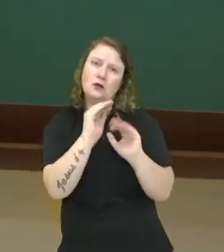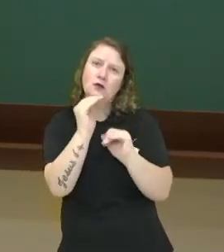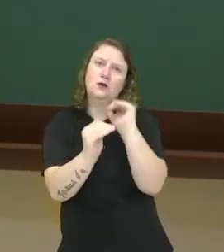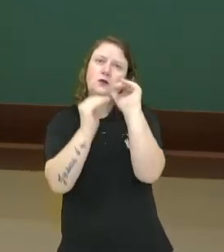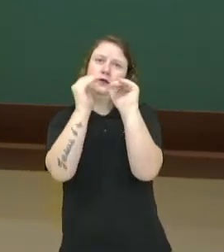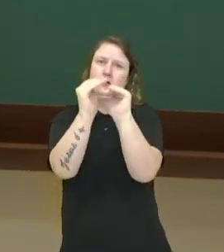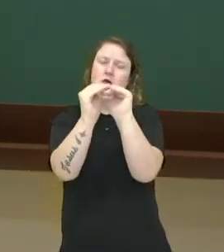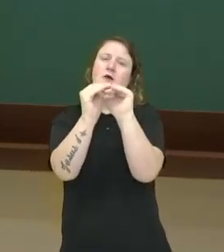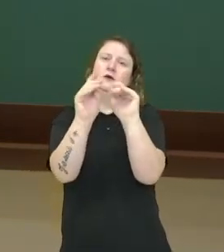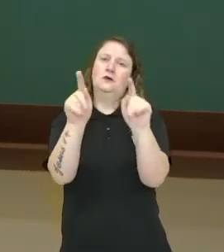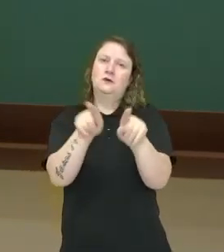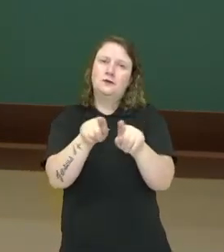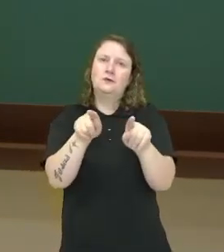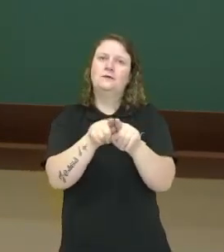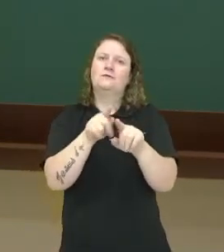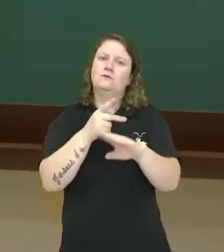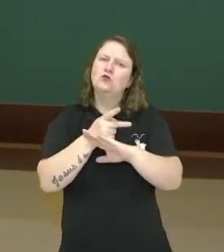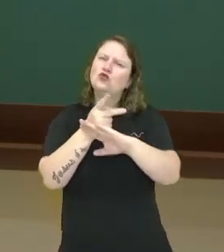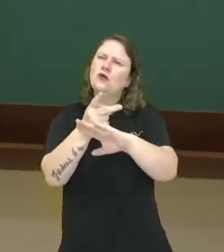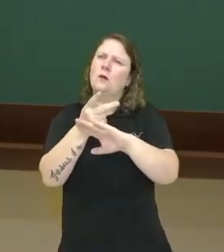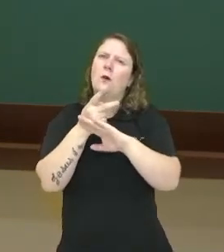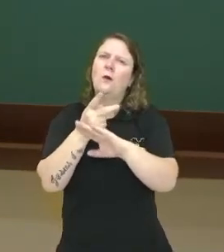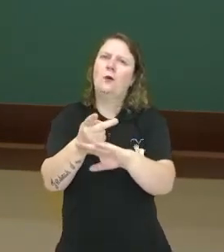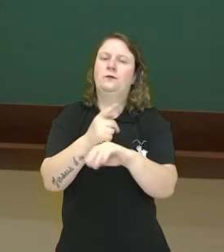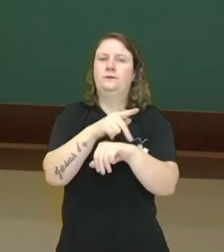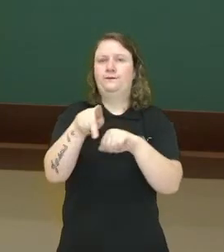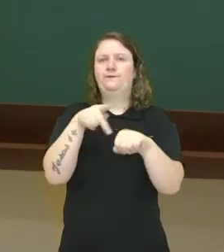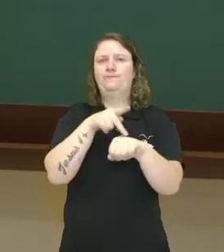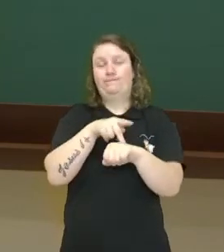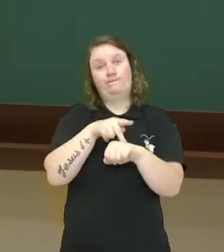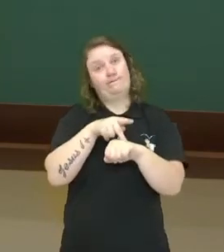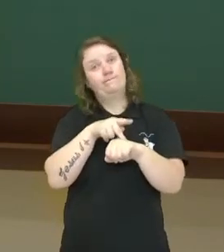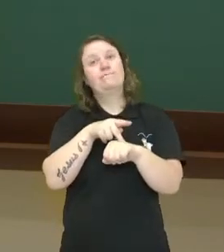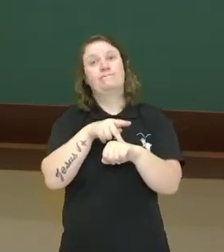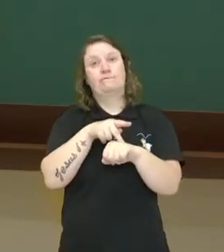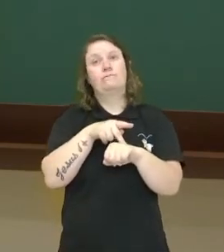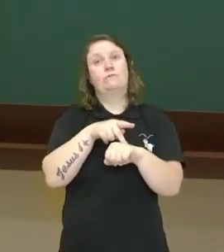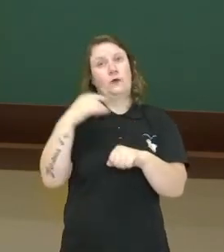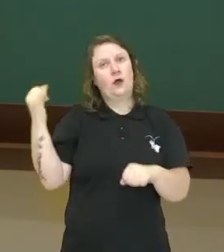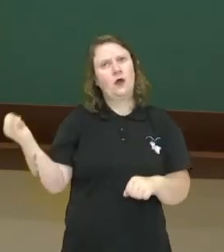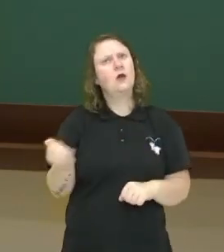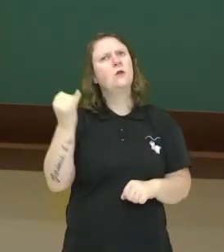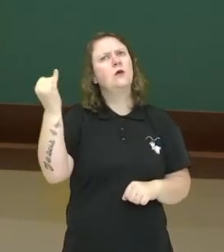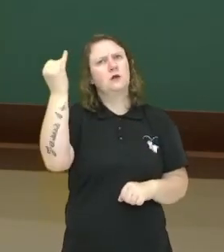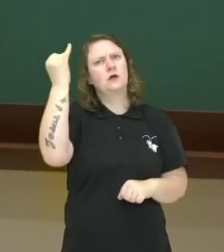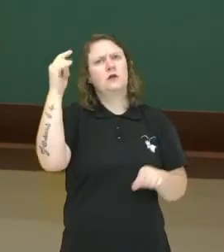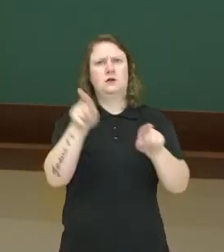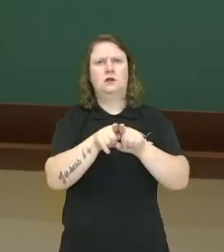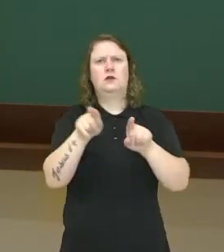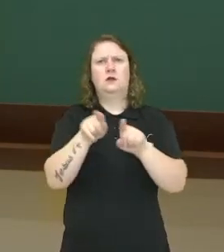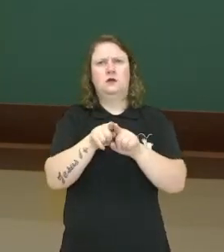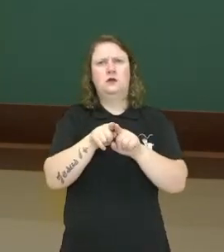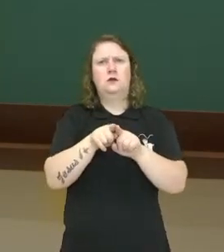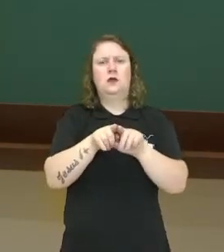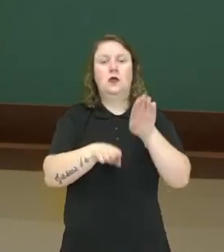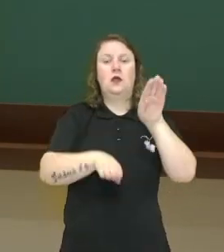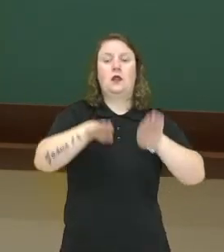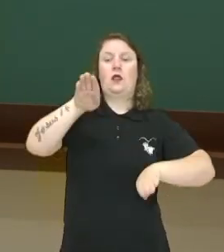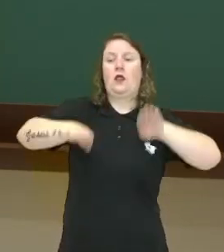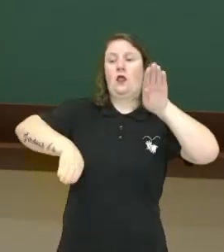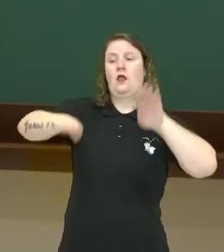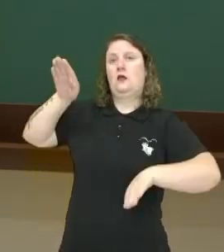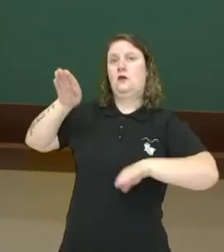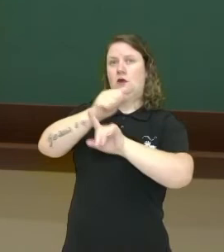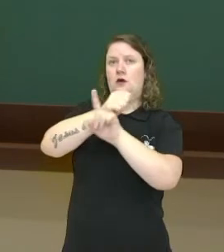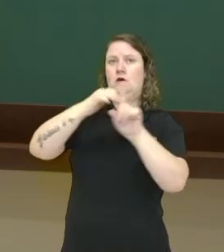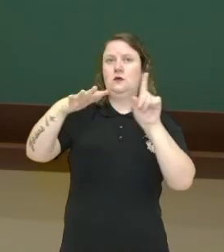foi trabalhada e buscada pelo país, né? Então, é importante pensar também na questão da desigualdade social. E aí